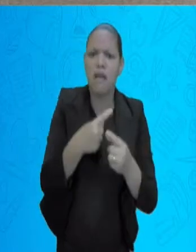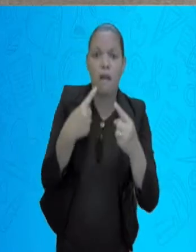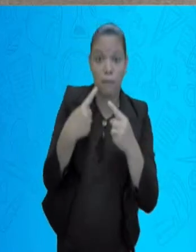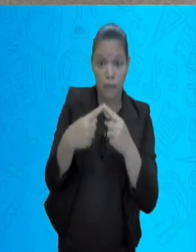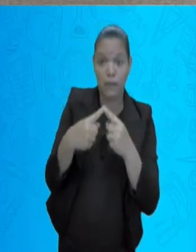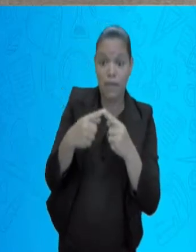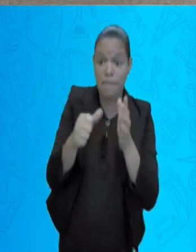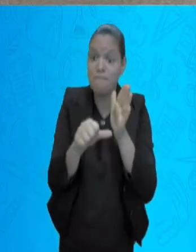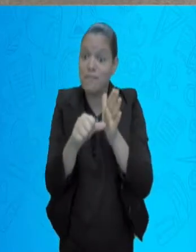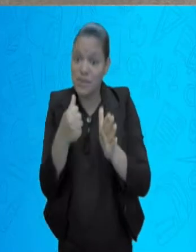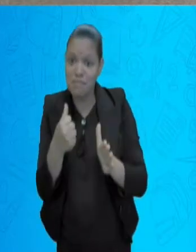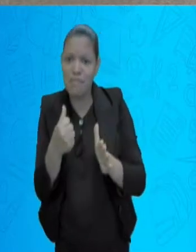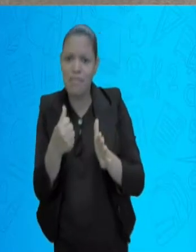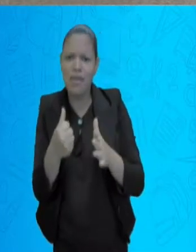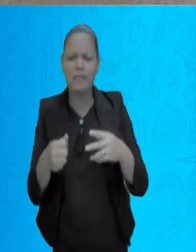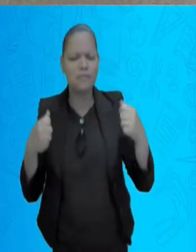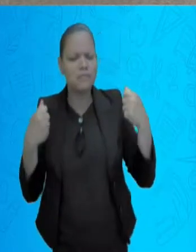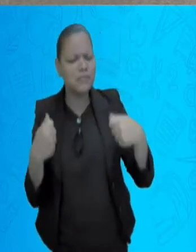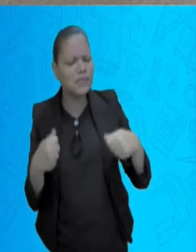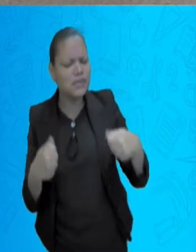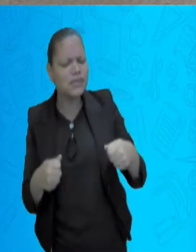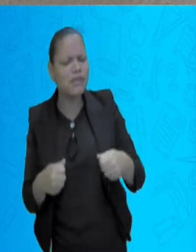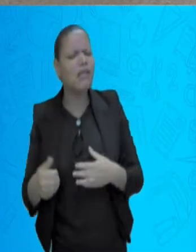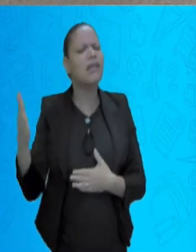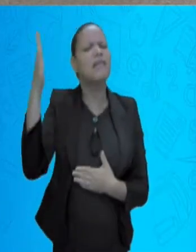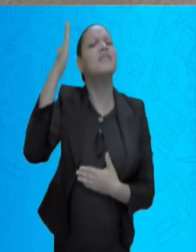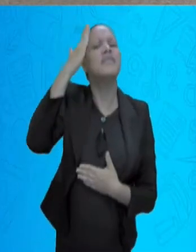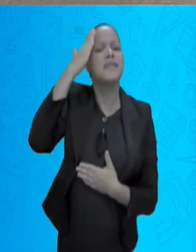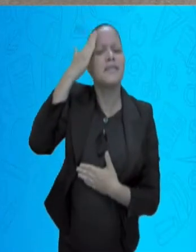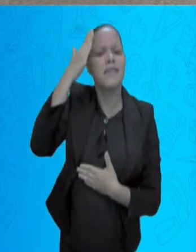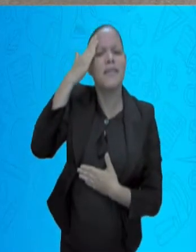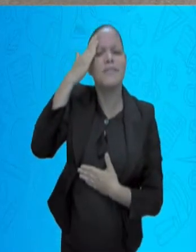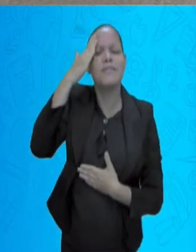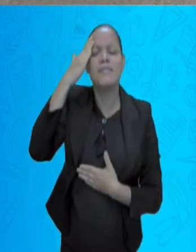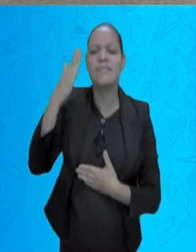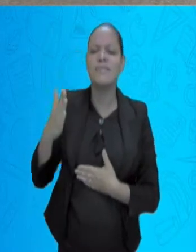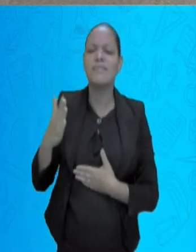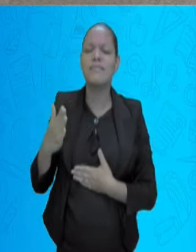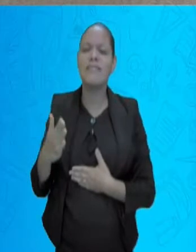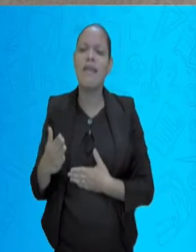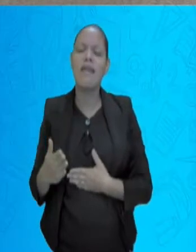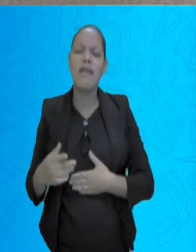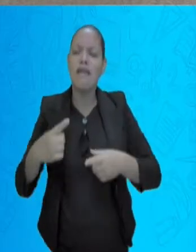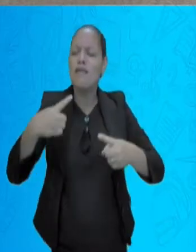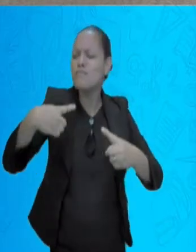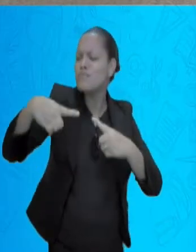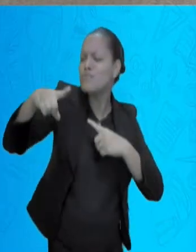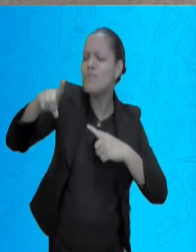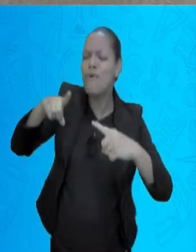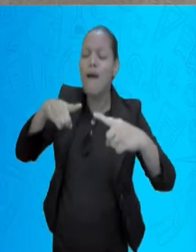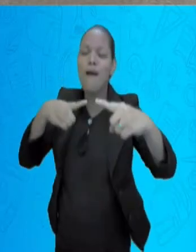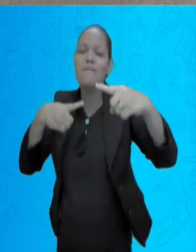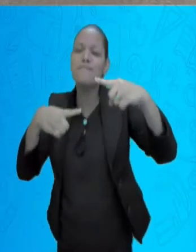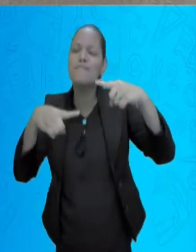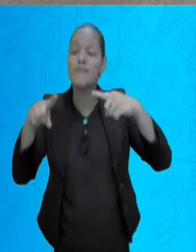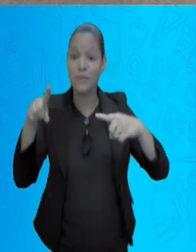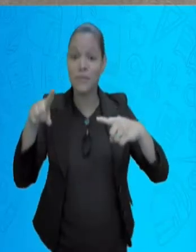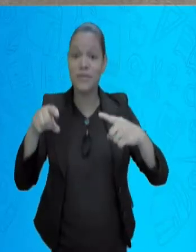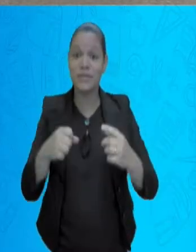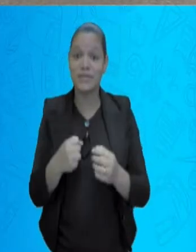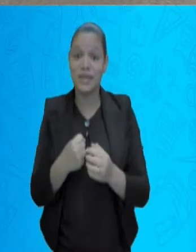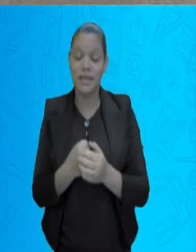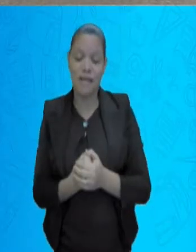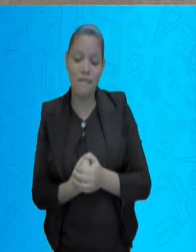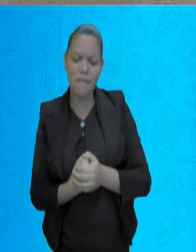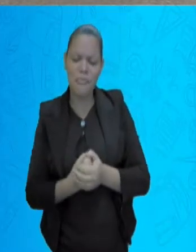uma arte, considerada uma arte, e arte é vida. E a música está presente na nossa